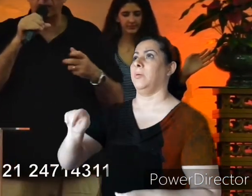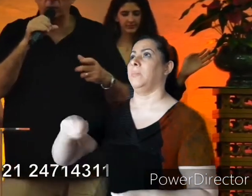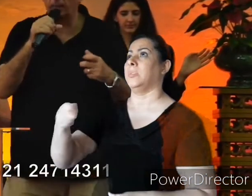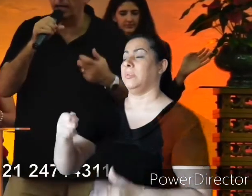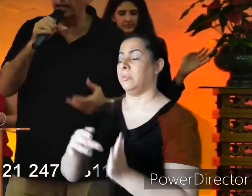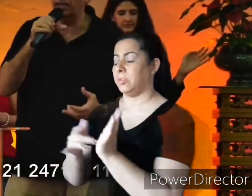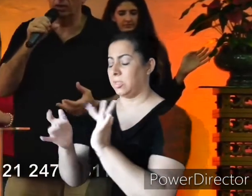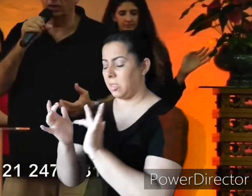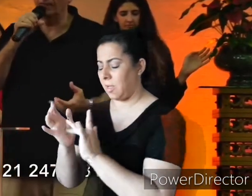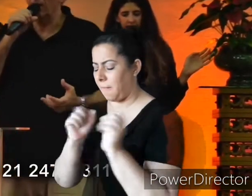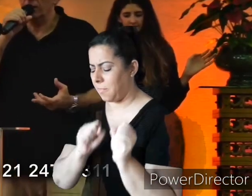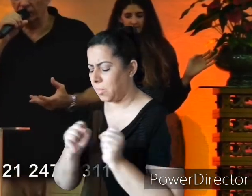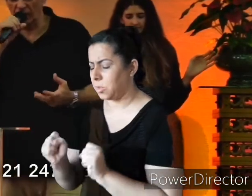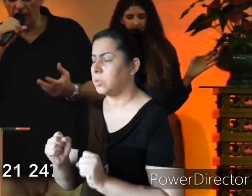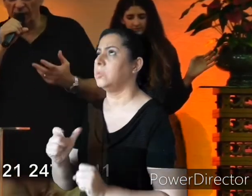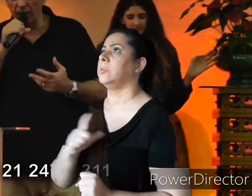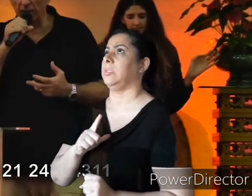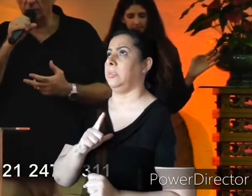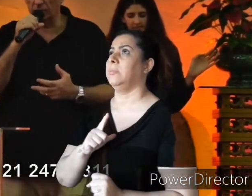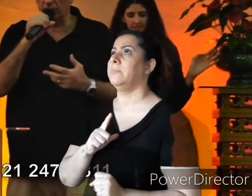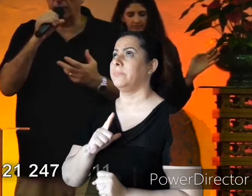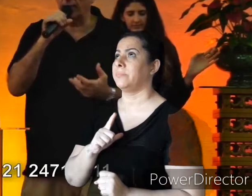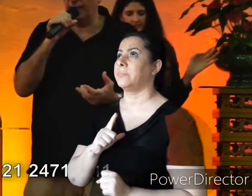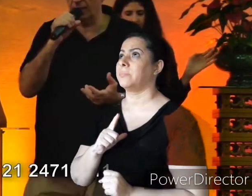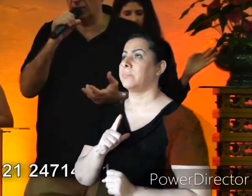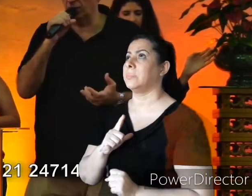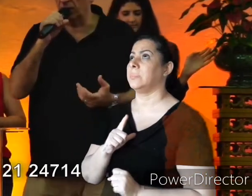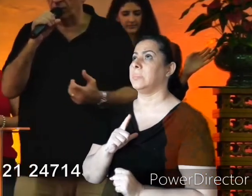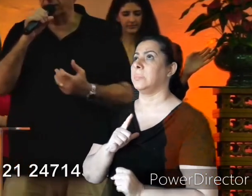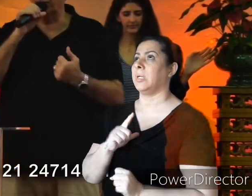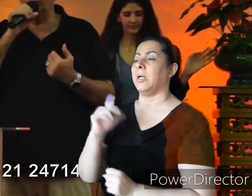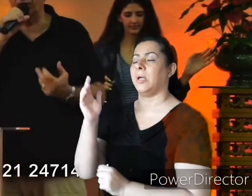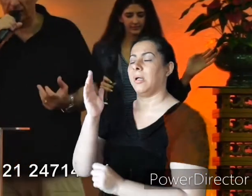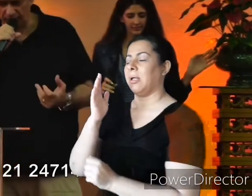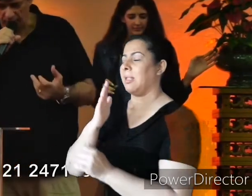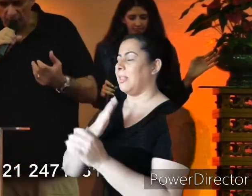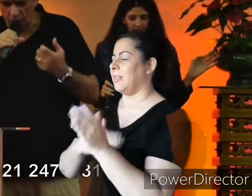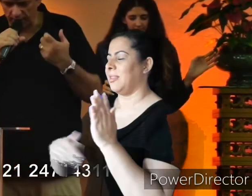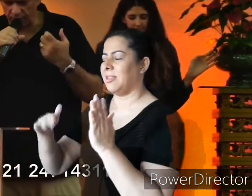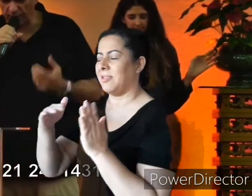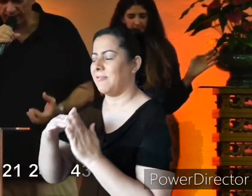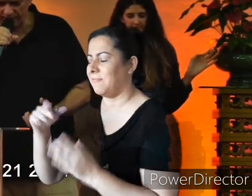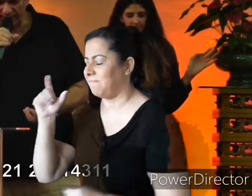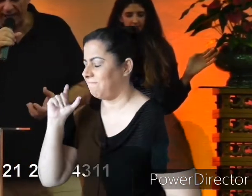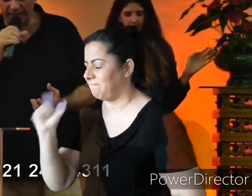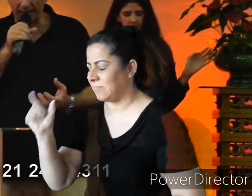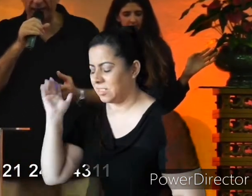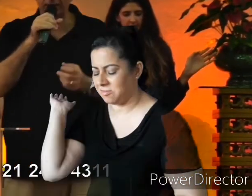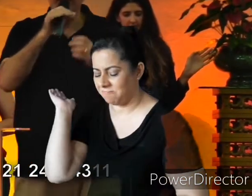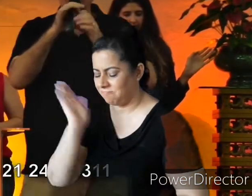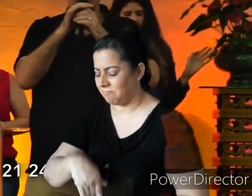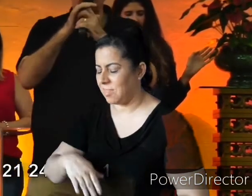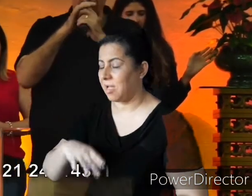todo espírito maligno que se levanta contra a tua igreja, contra as nossas vidas, contra as nossas